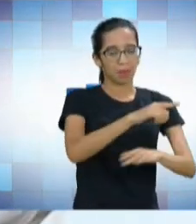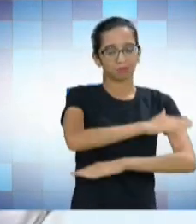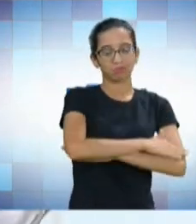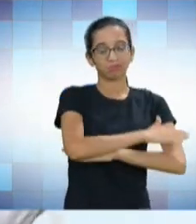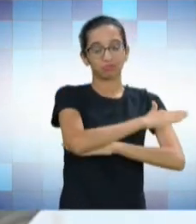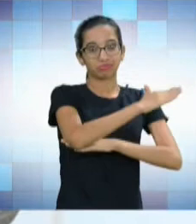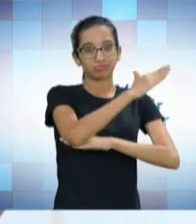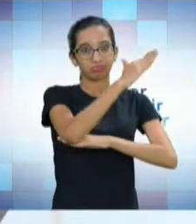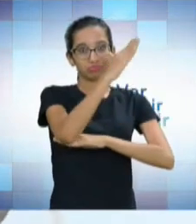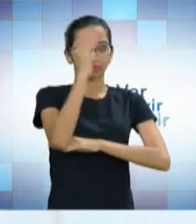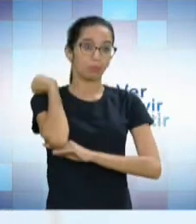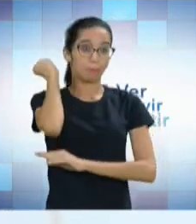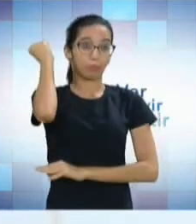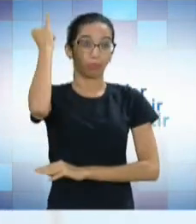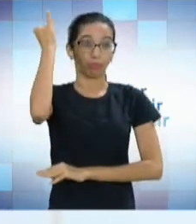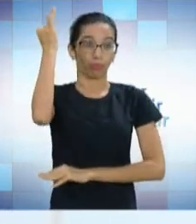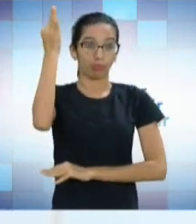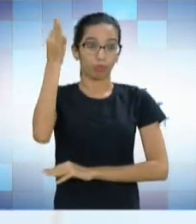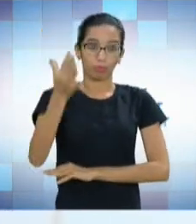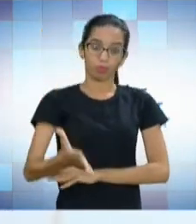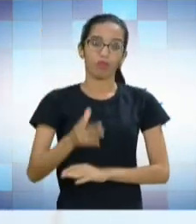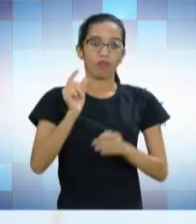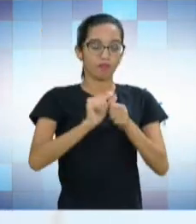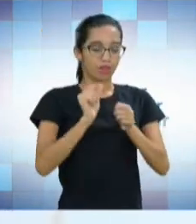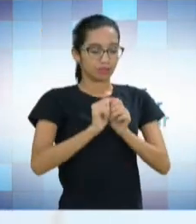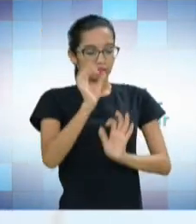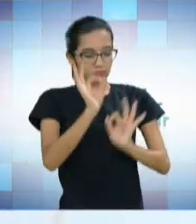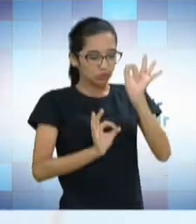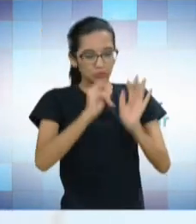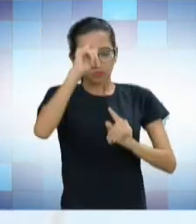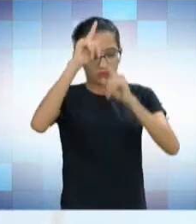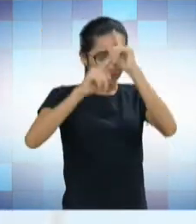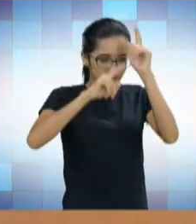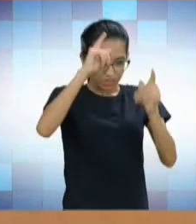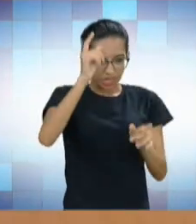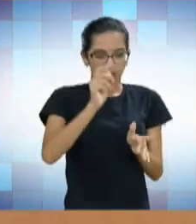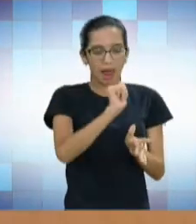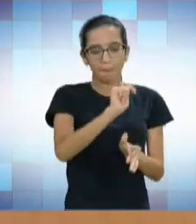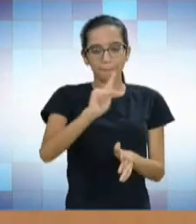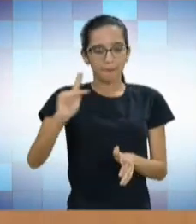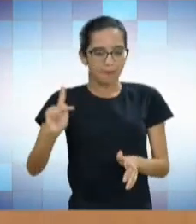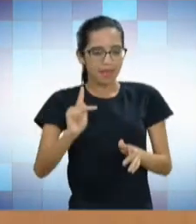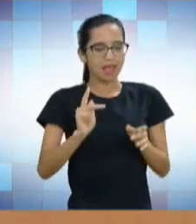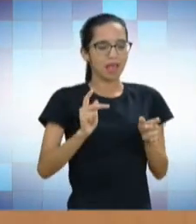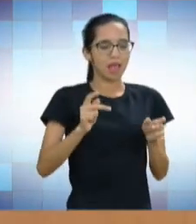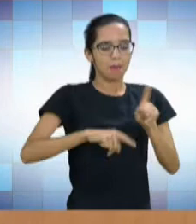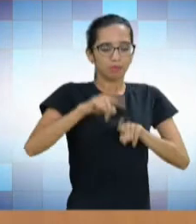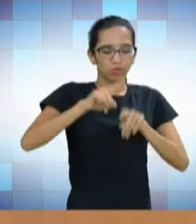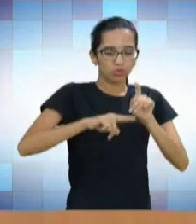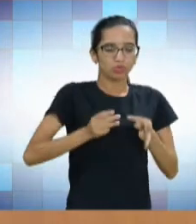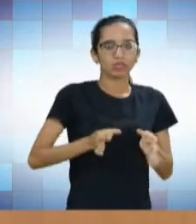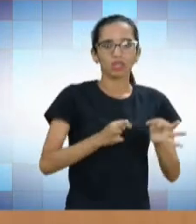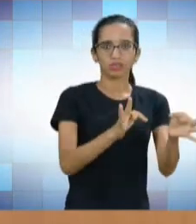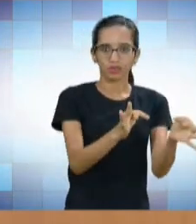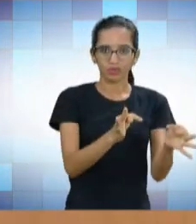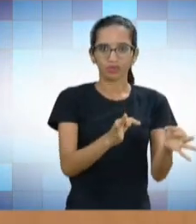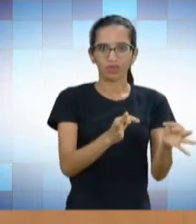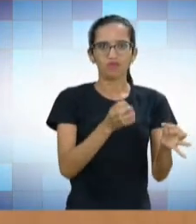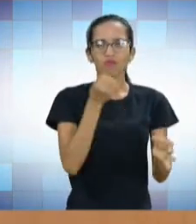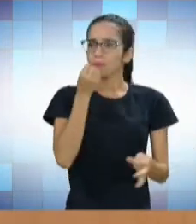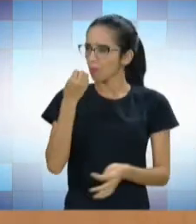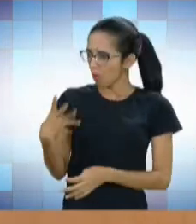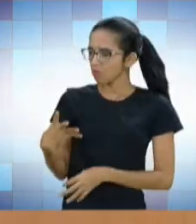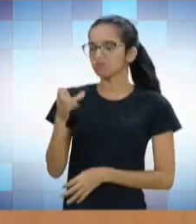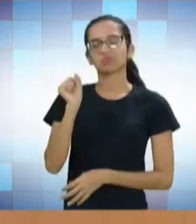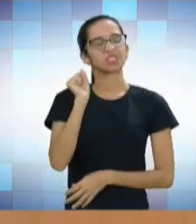passaram a noite viraram a noite desenvolvendo produtos é e e programas aplicativo na área de tecnologia o saldo foi